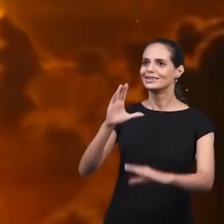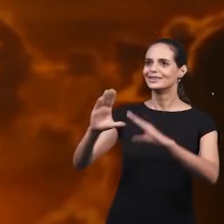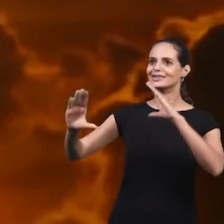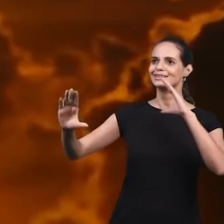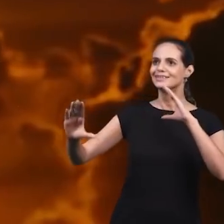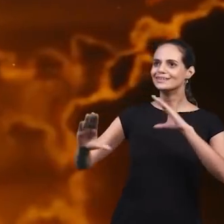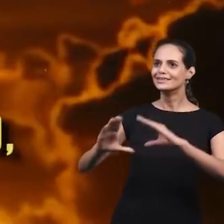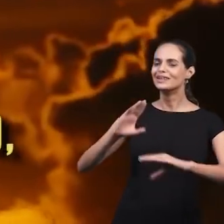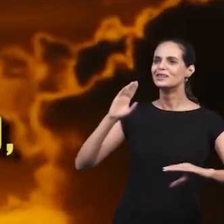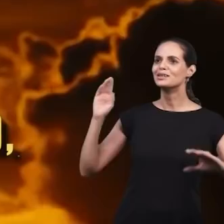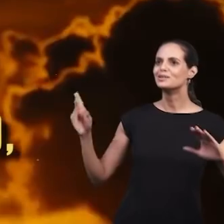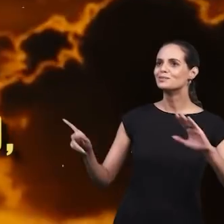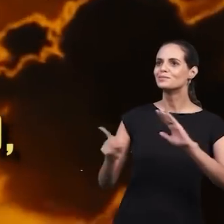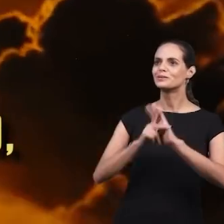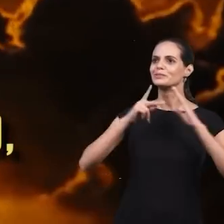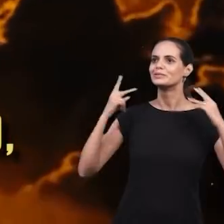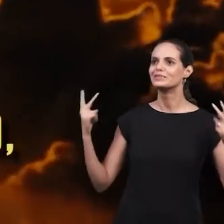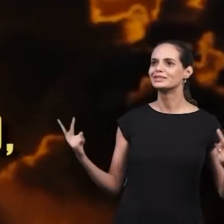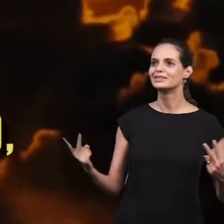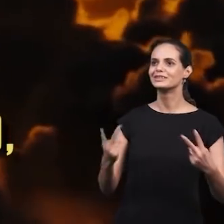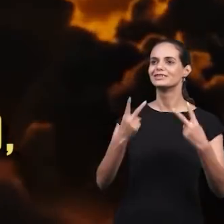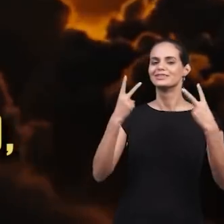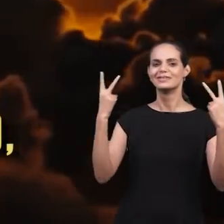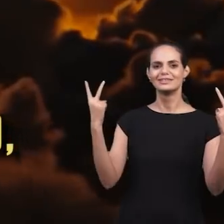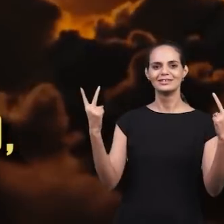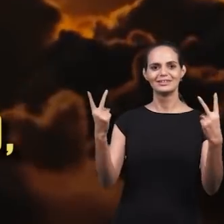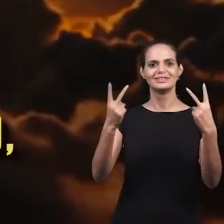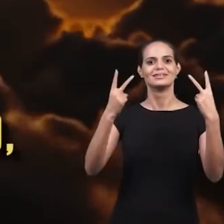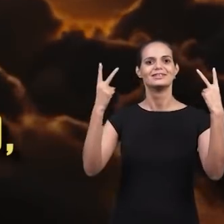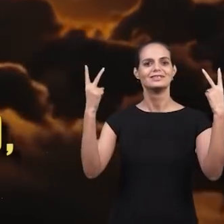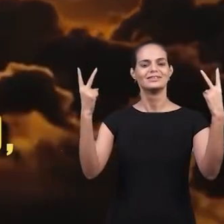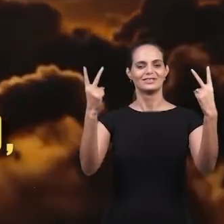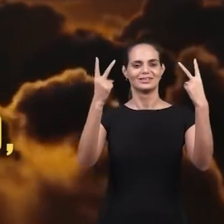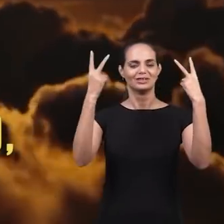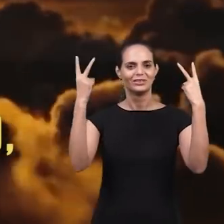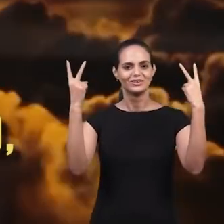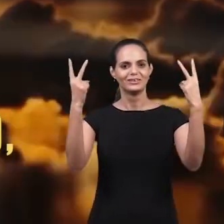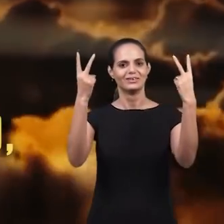serás. Eis o canto de vitória.